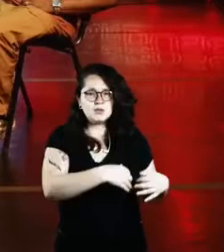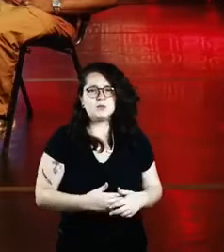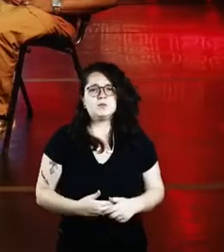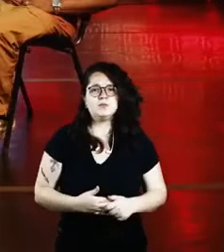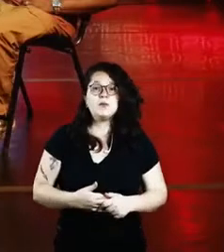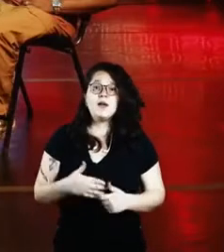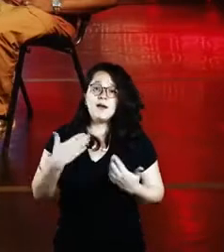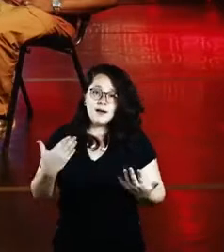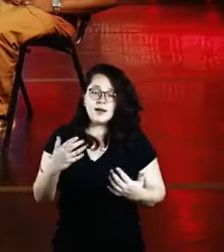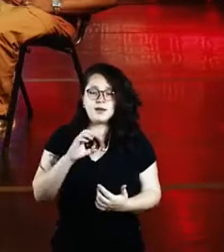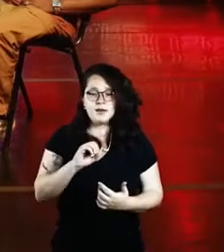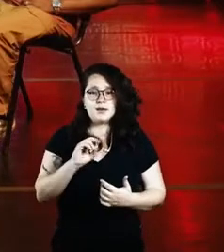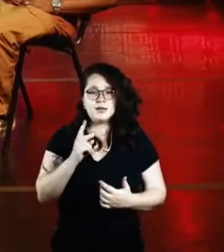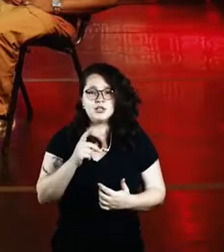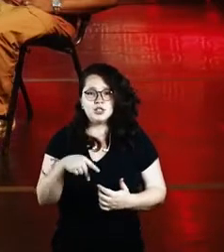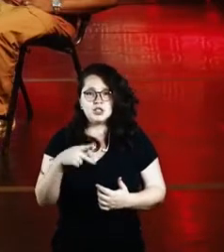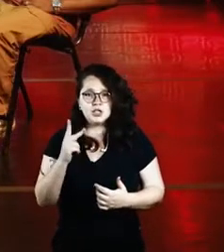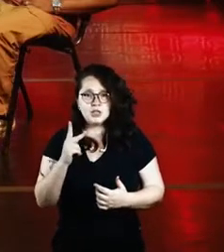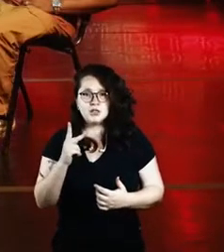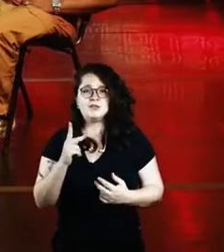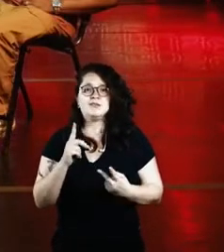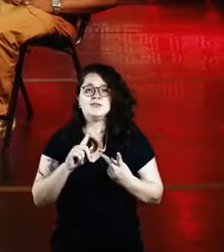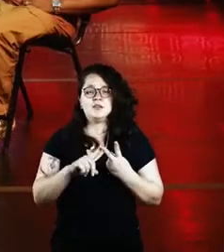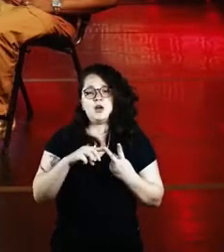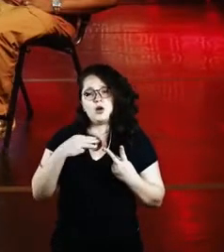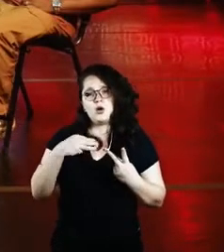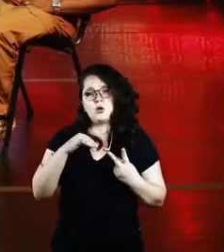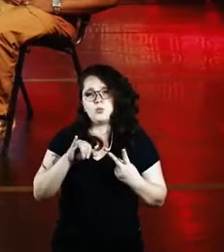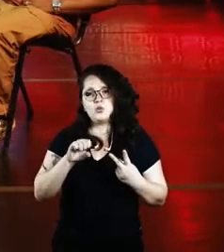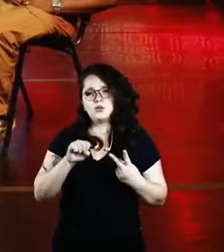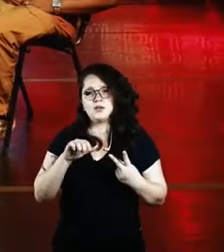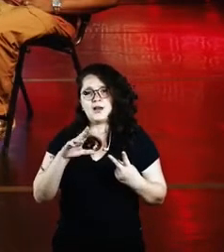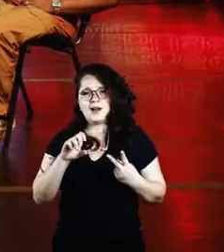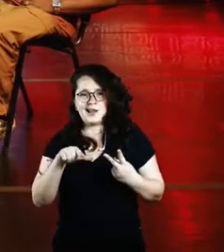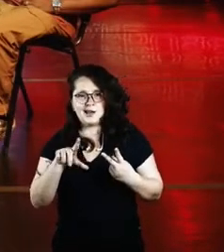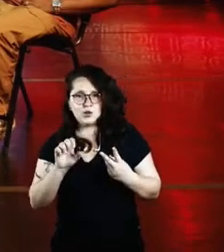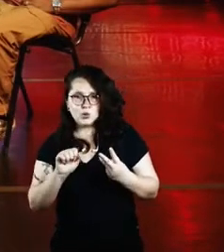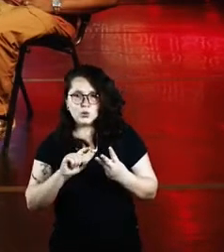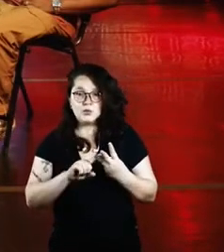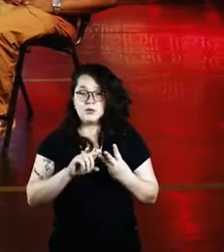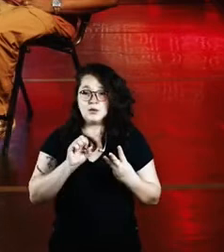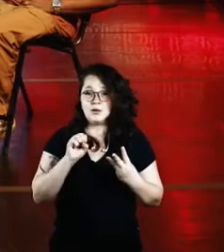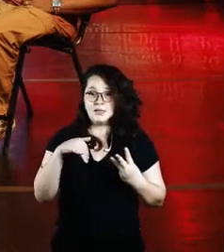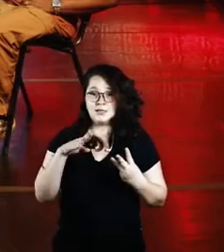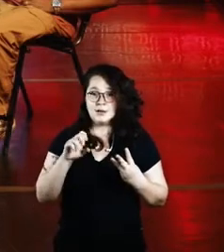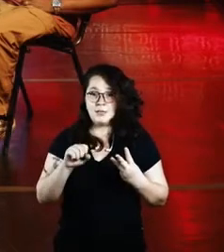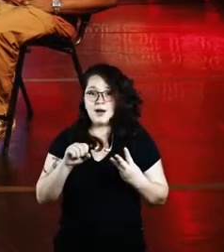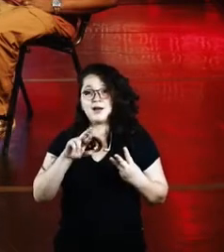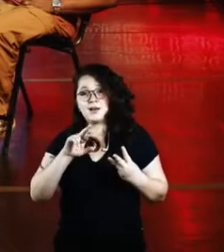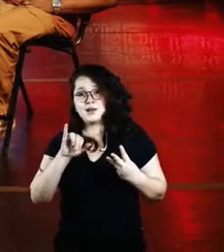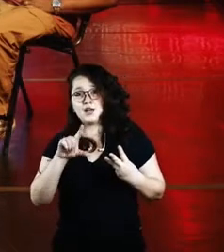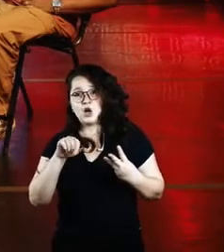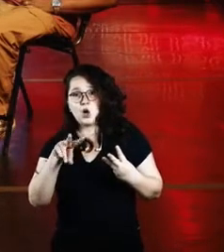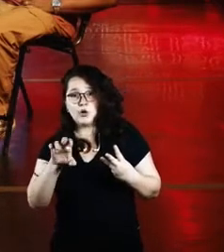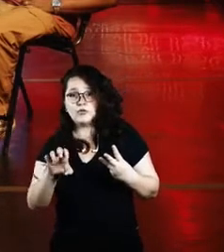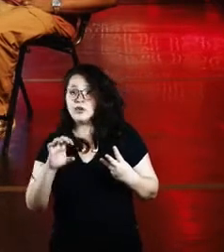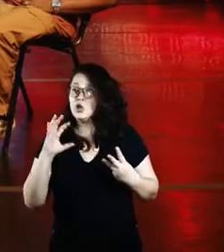show, Musicaleando e Somebody Love, é essa história que todos vocês conhecem em São Paulo, Brasil